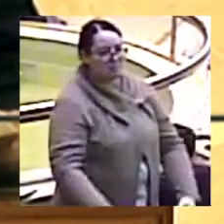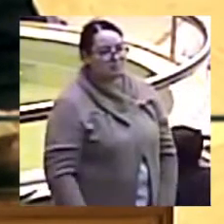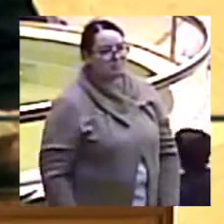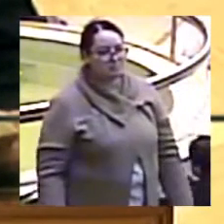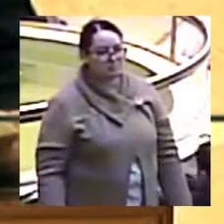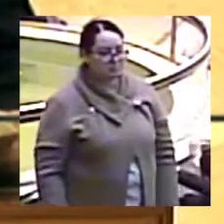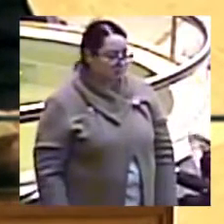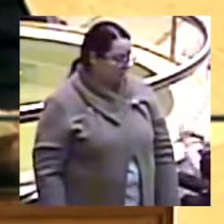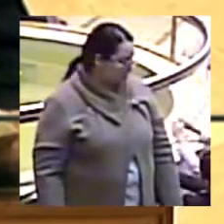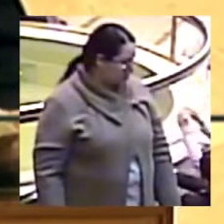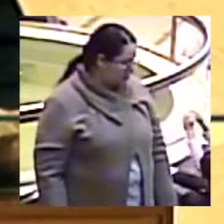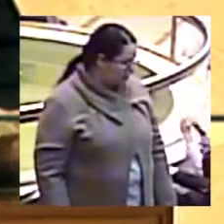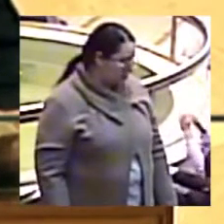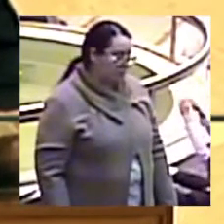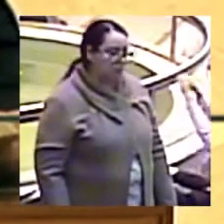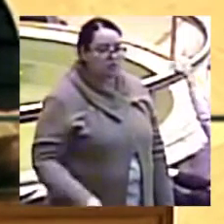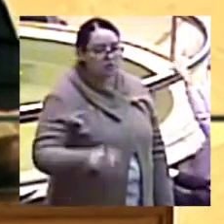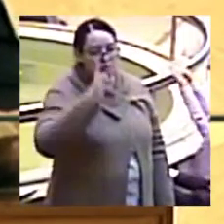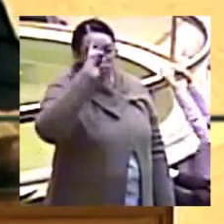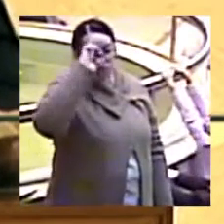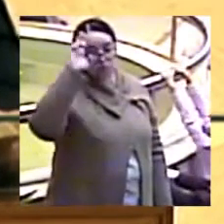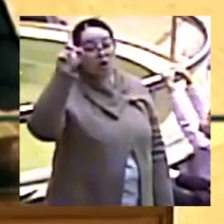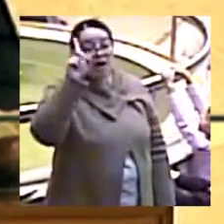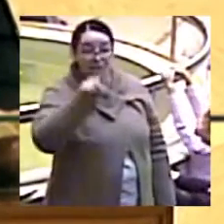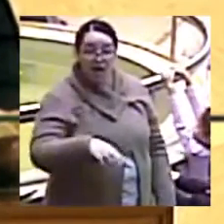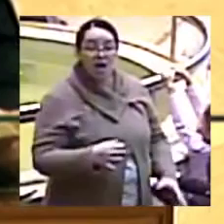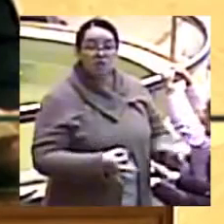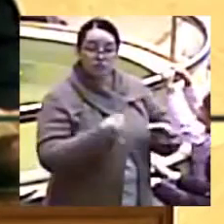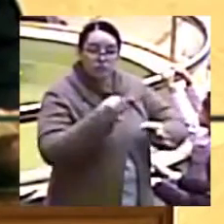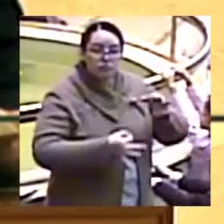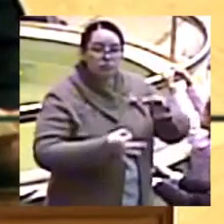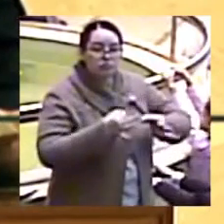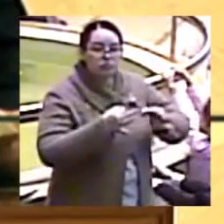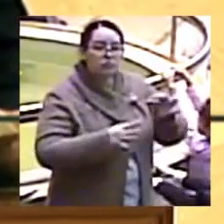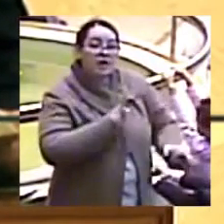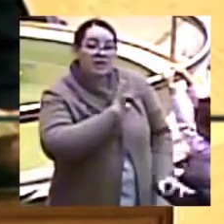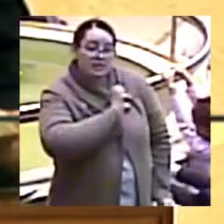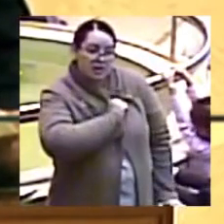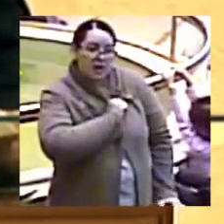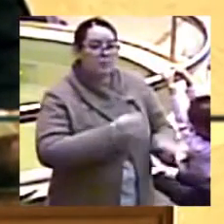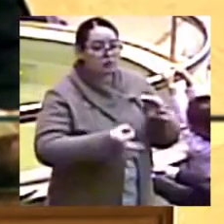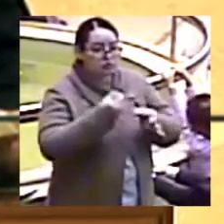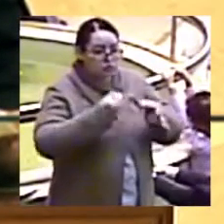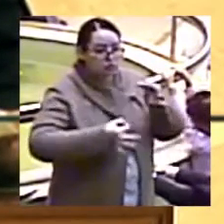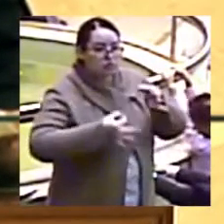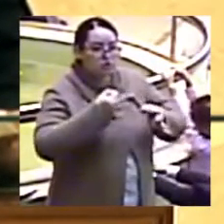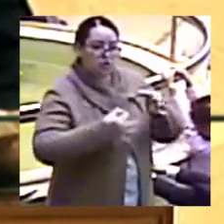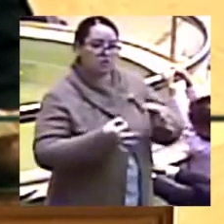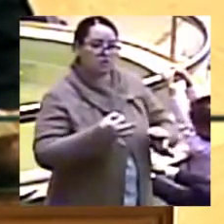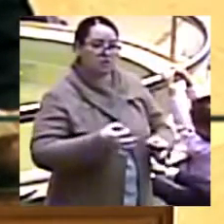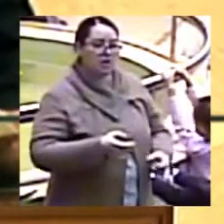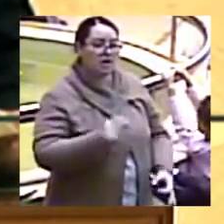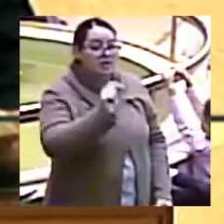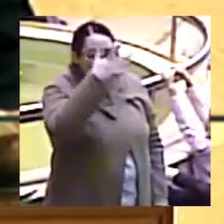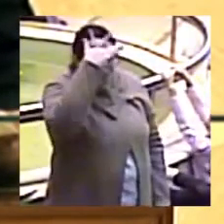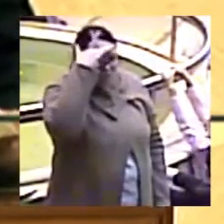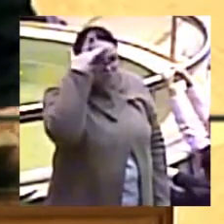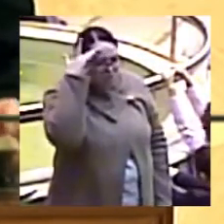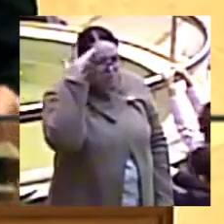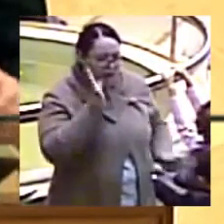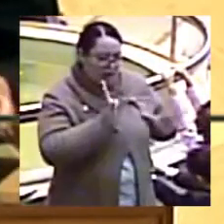Porque o Senhor é justo e Ele ama a justiça. Os retos lhe